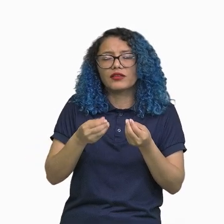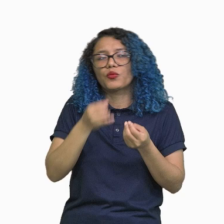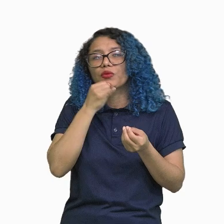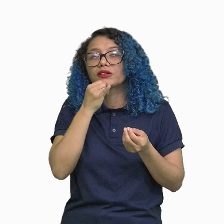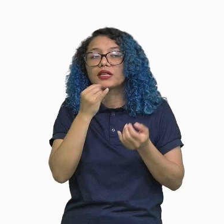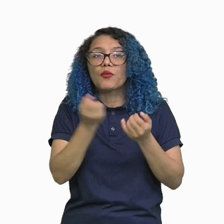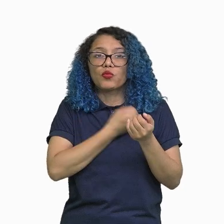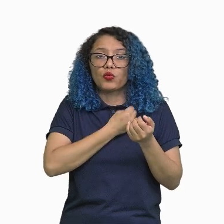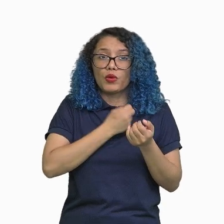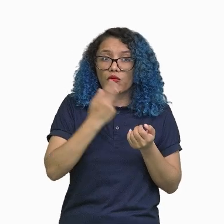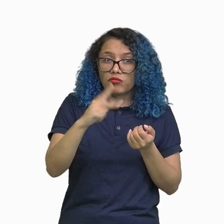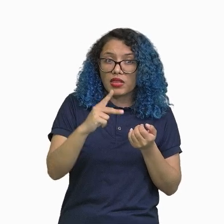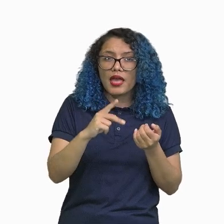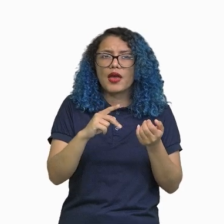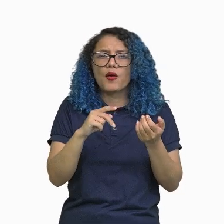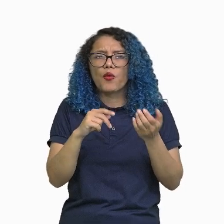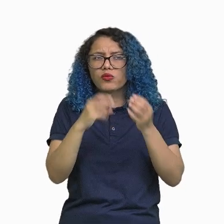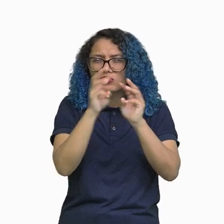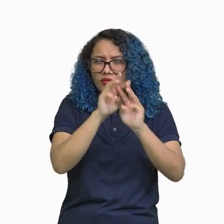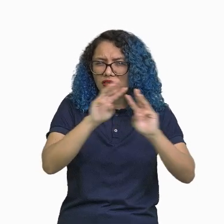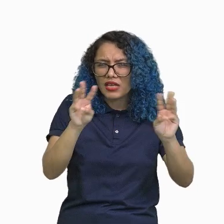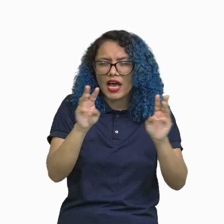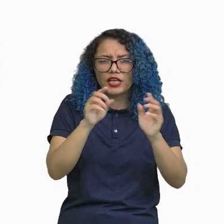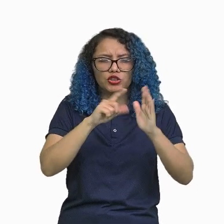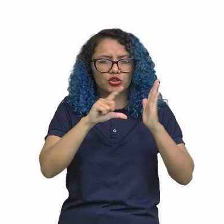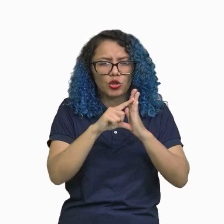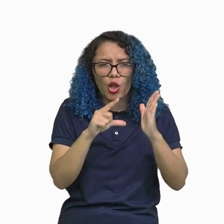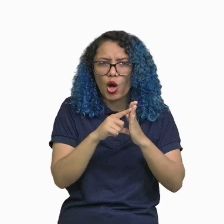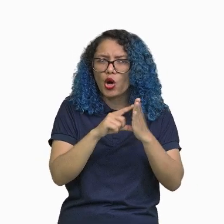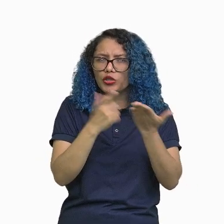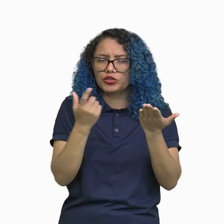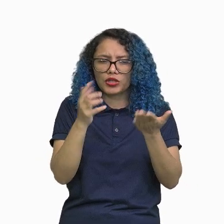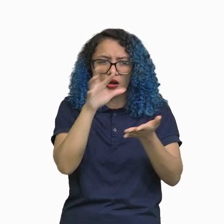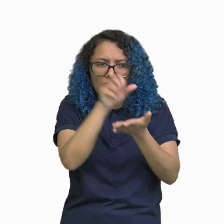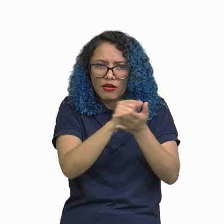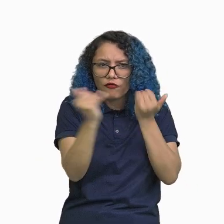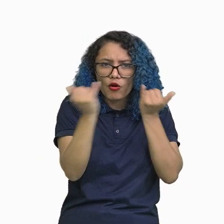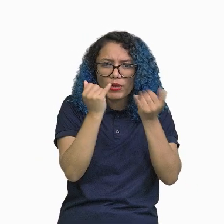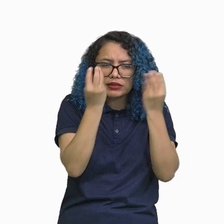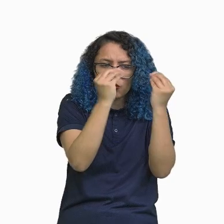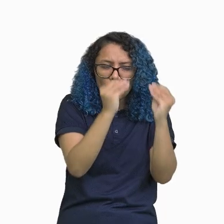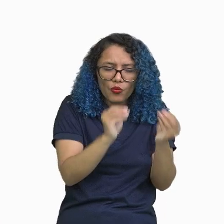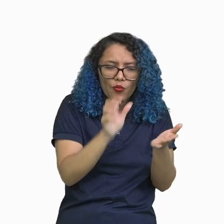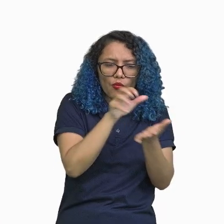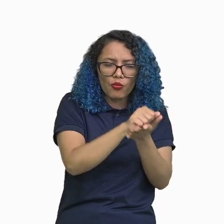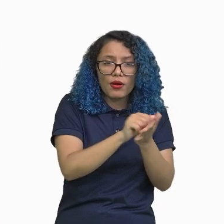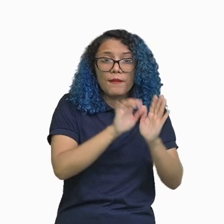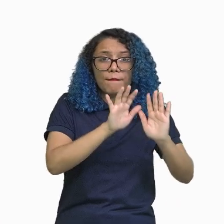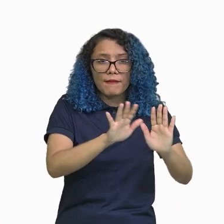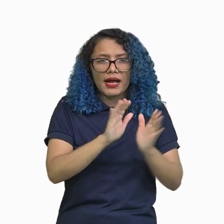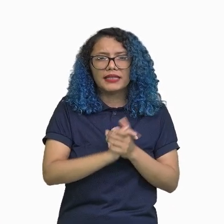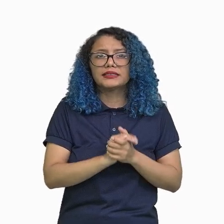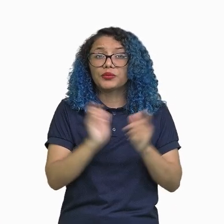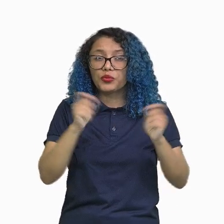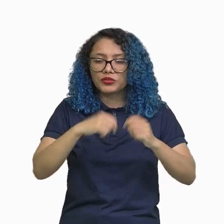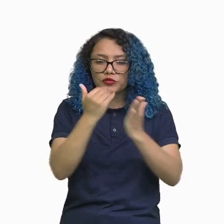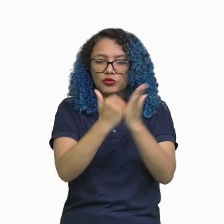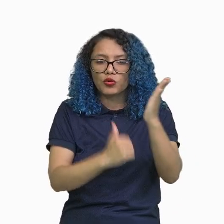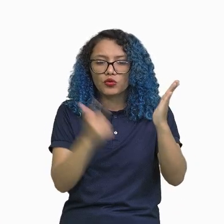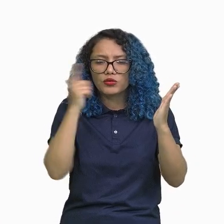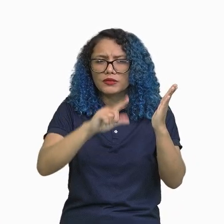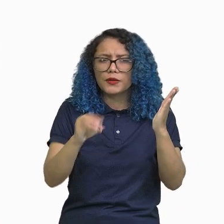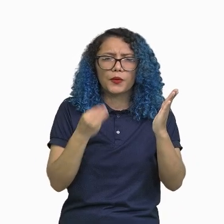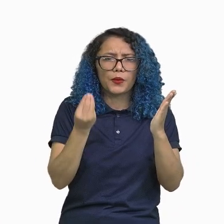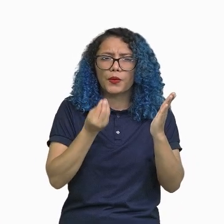seu número, não é? Em qualquer loja, o que acontece? Você só vai ali ativar o seu desconto se